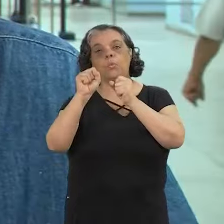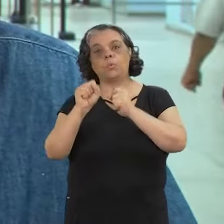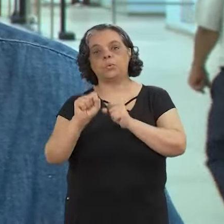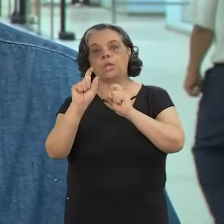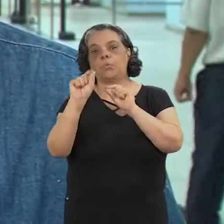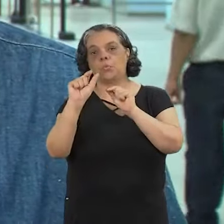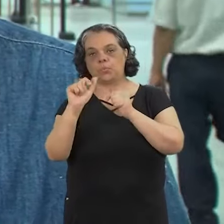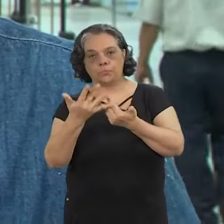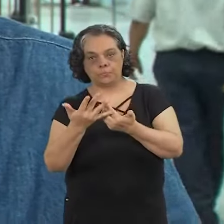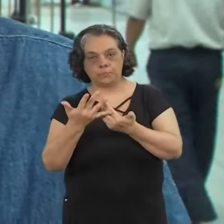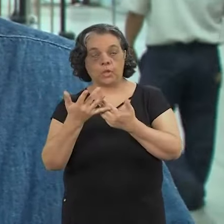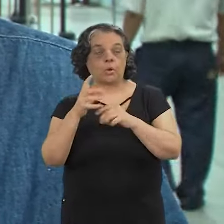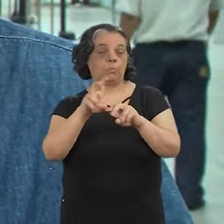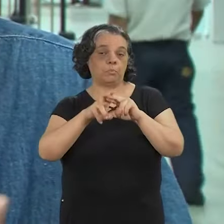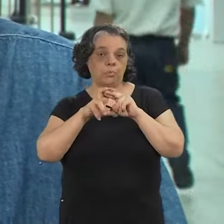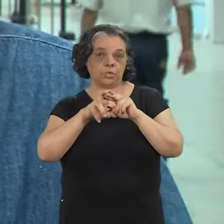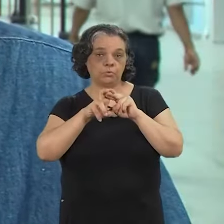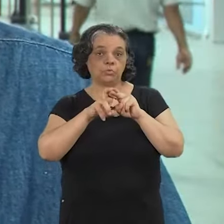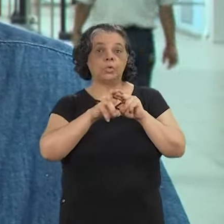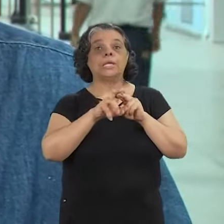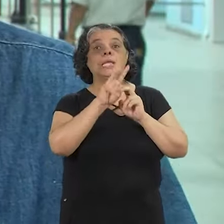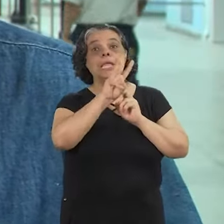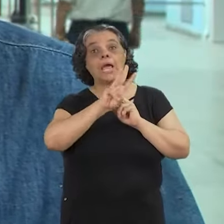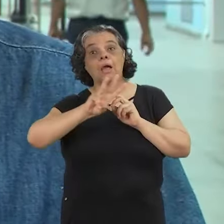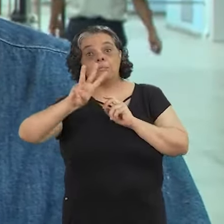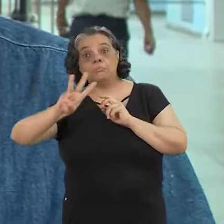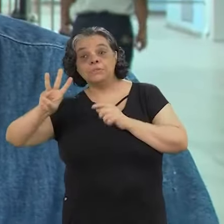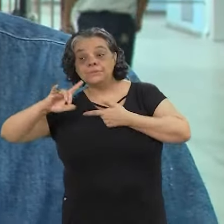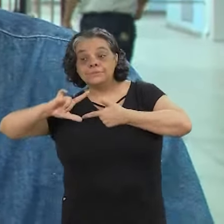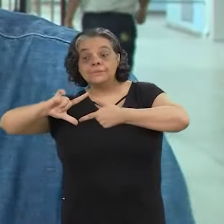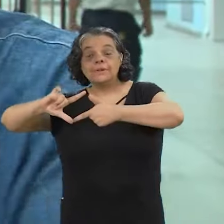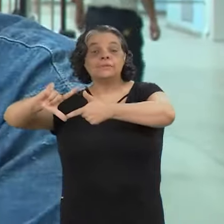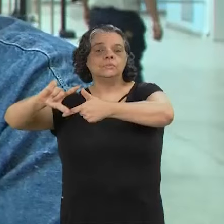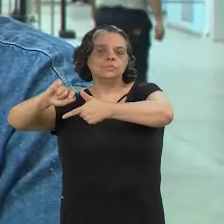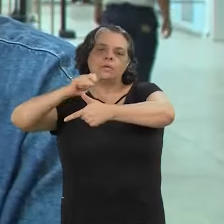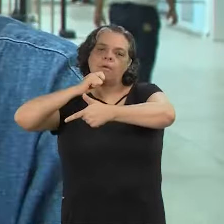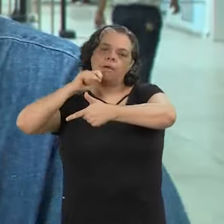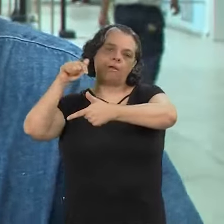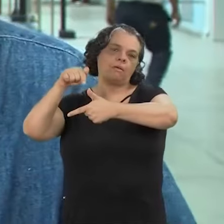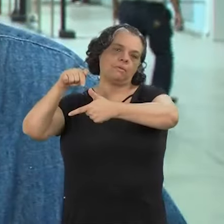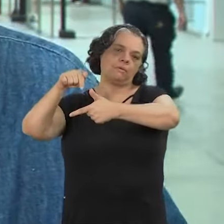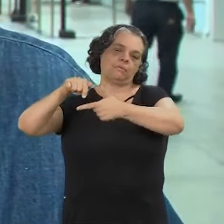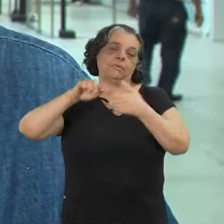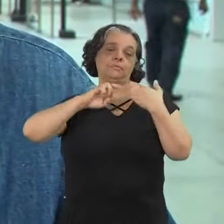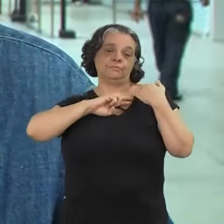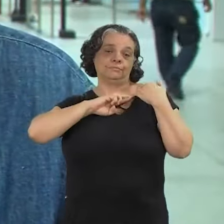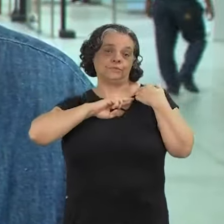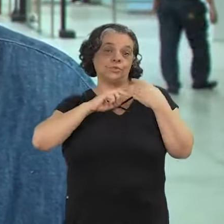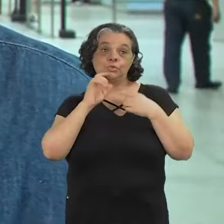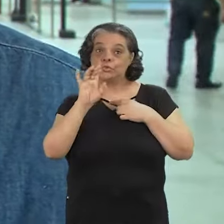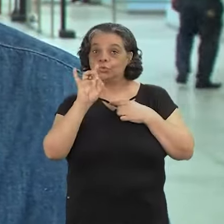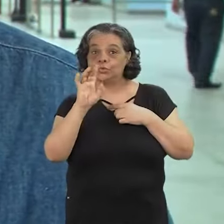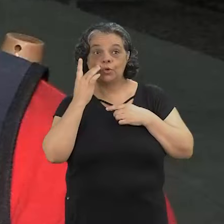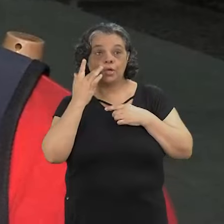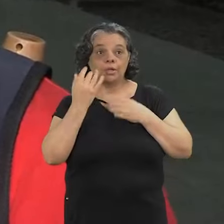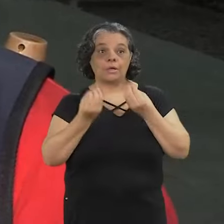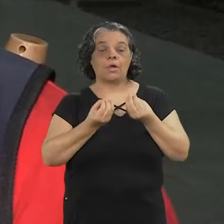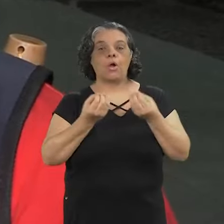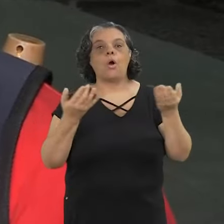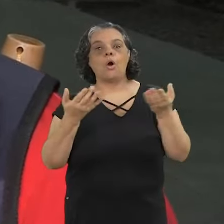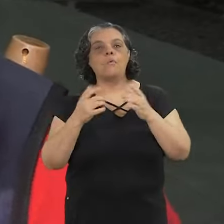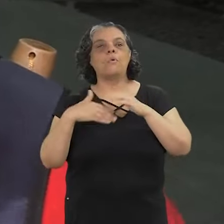poder econômico por isso a mídia tradicional representa esses interesses nós somos apenas consumidores